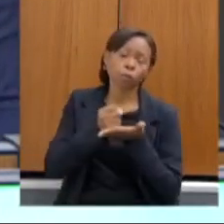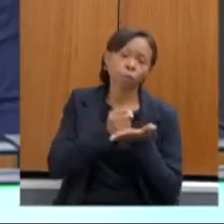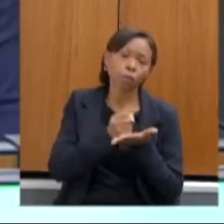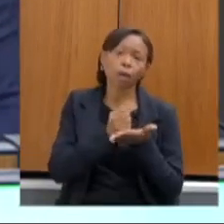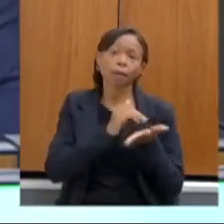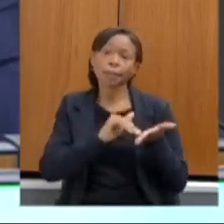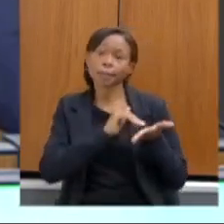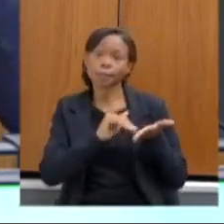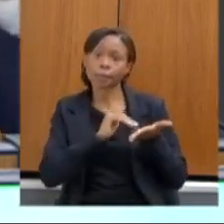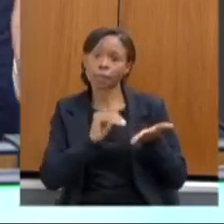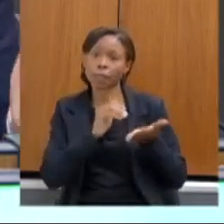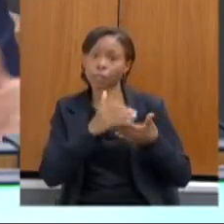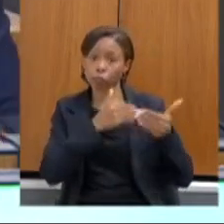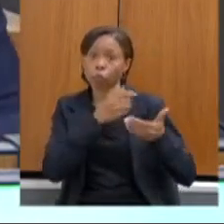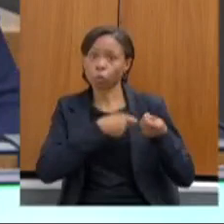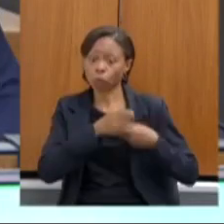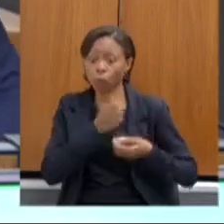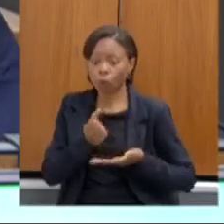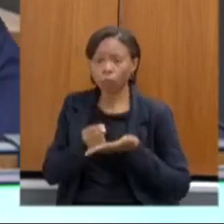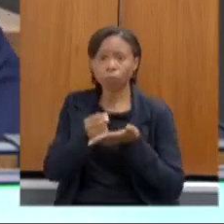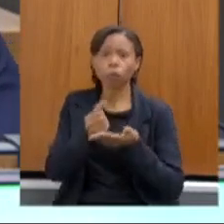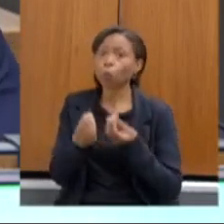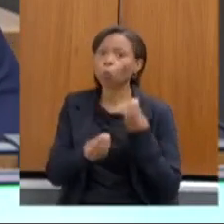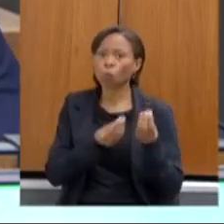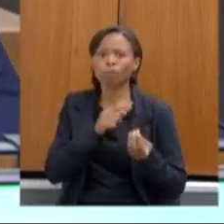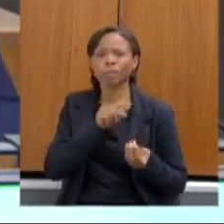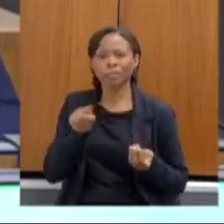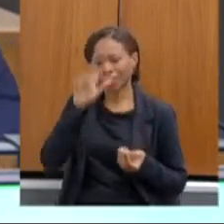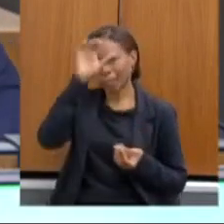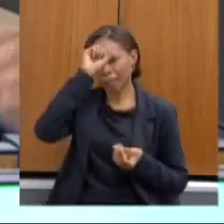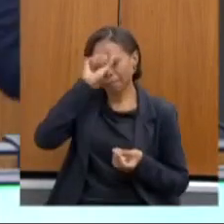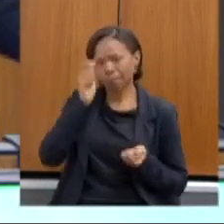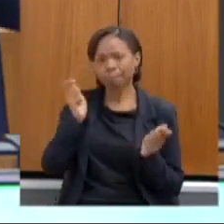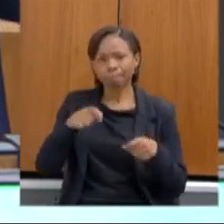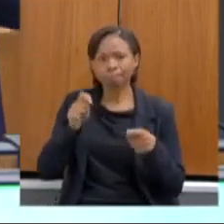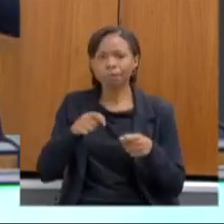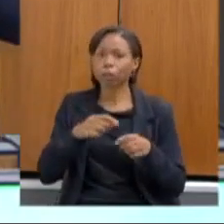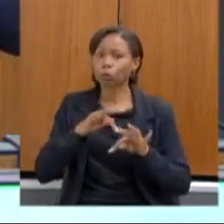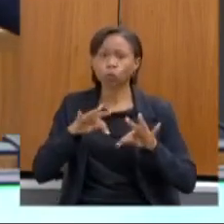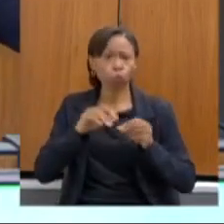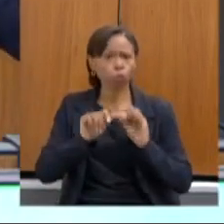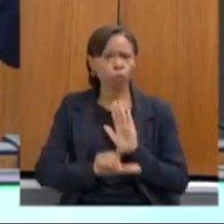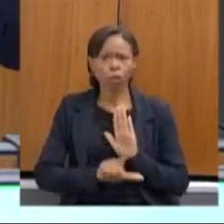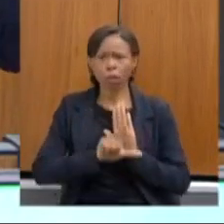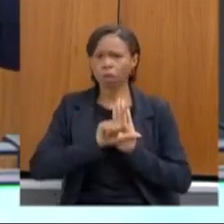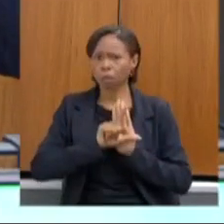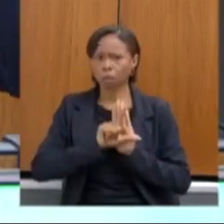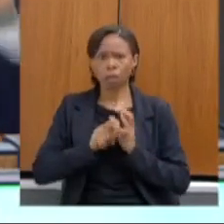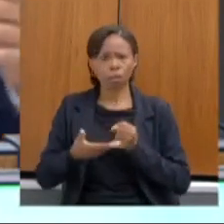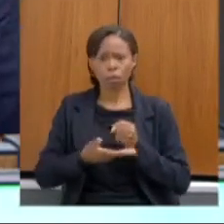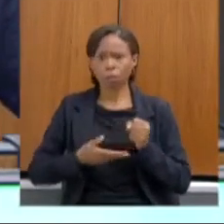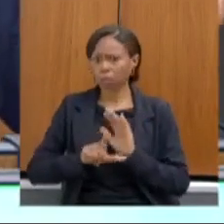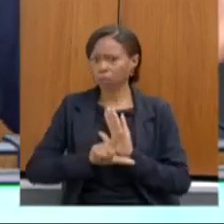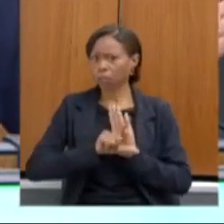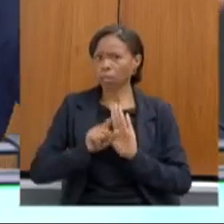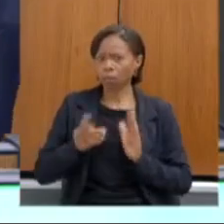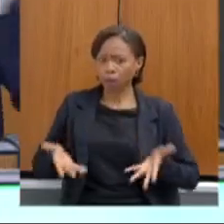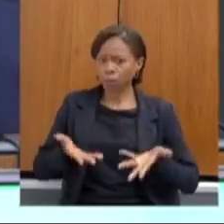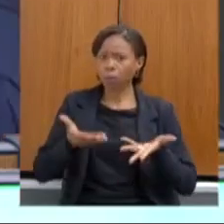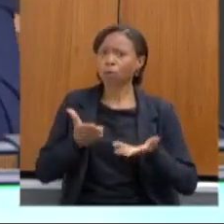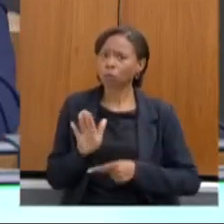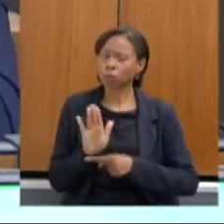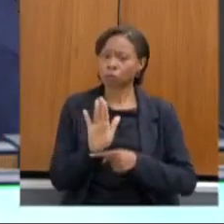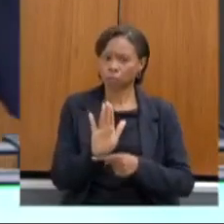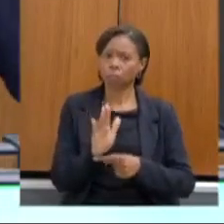metronomy pode fazer por ele todo o arcabouço legal para colocar os aí não é com a bala a bola na cara do Gol a gente